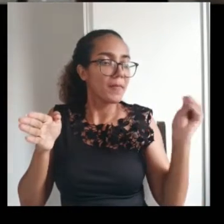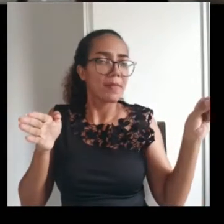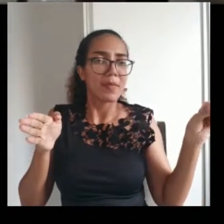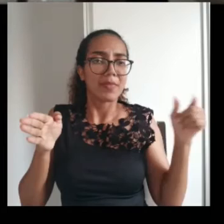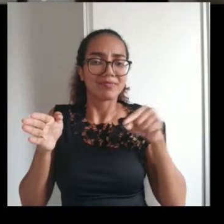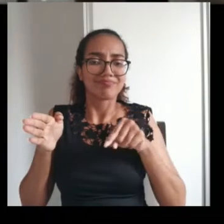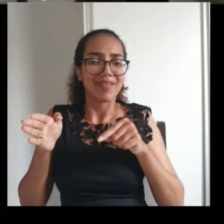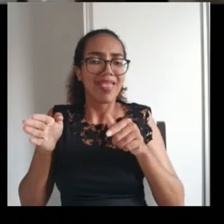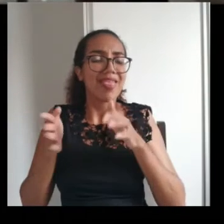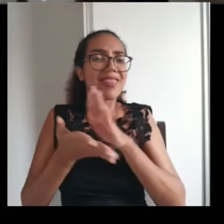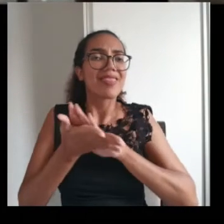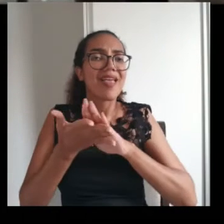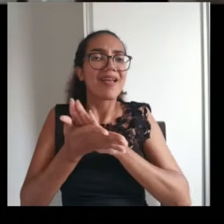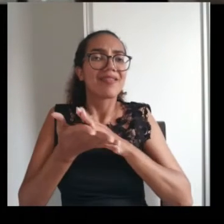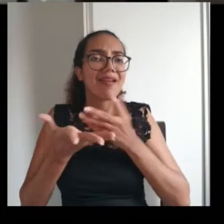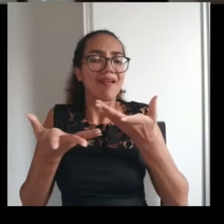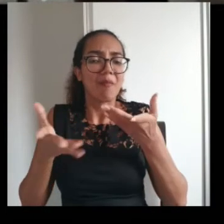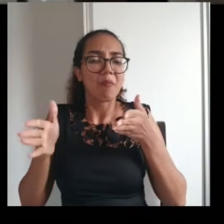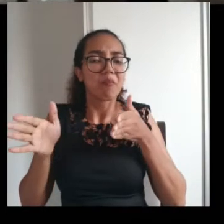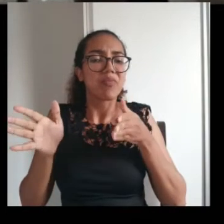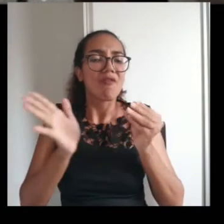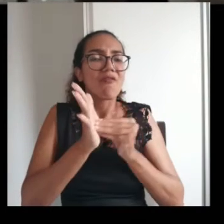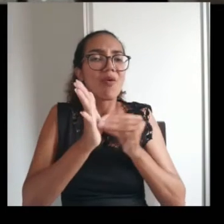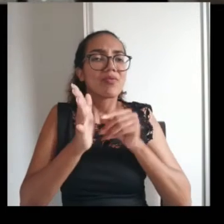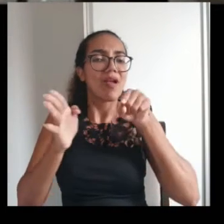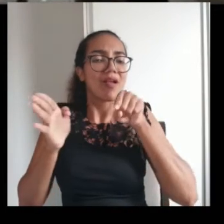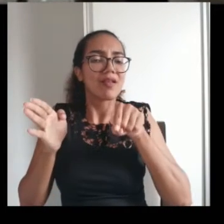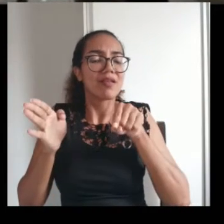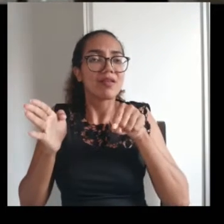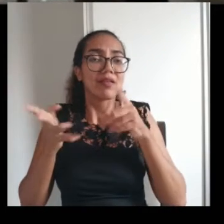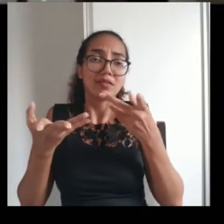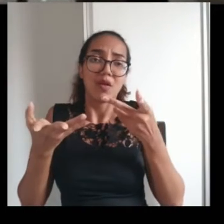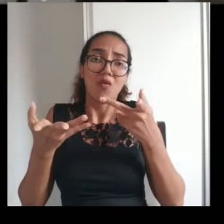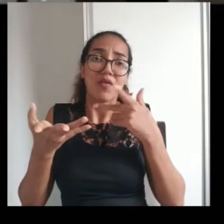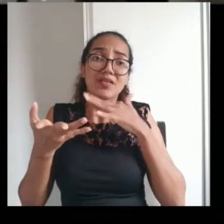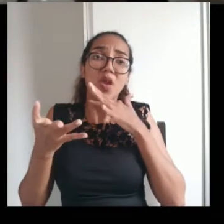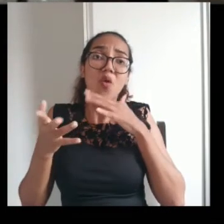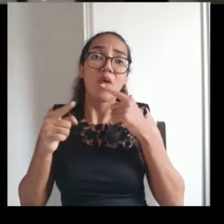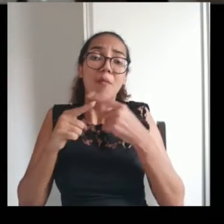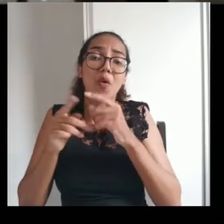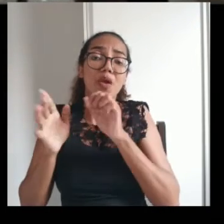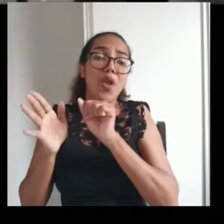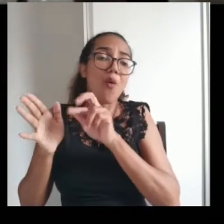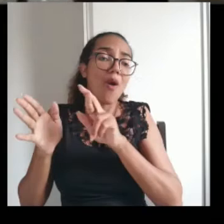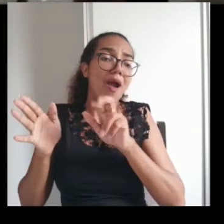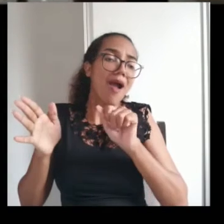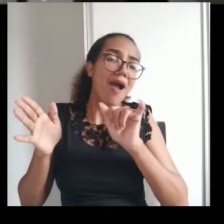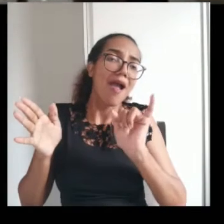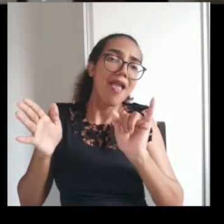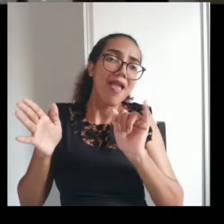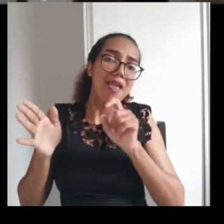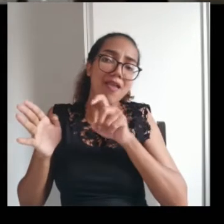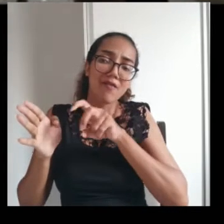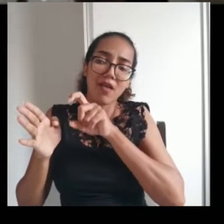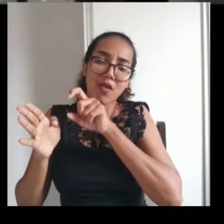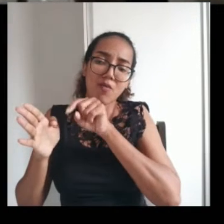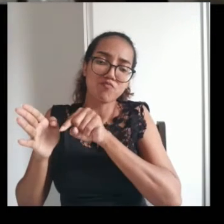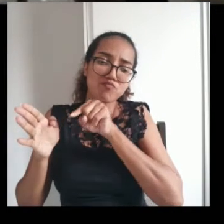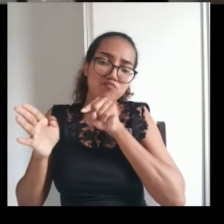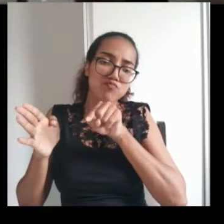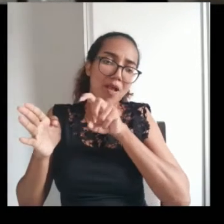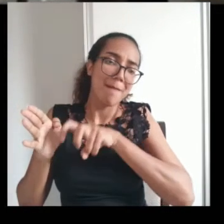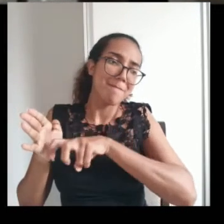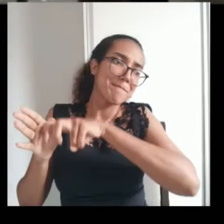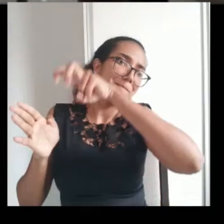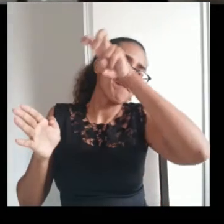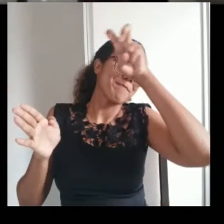por exemplo, aproveitá-lo de forma otimizada, né? Porque a próxima está apontando para 4, e eu